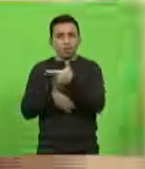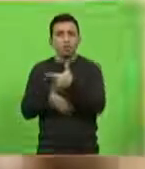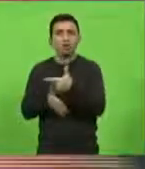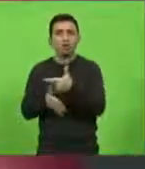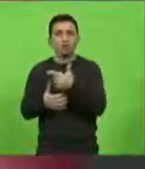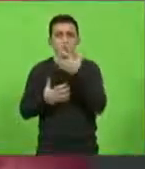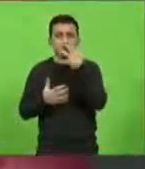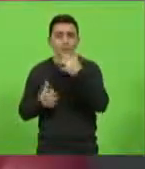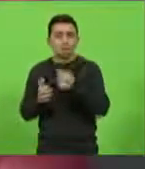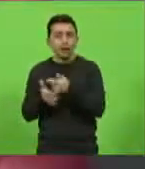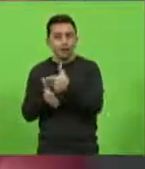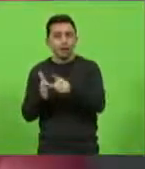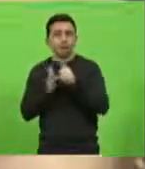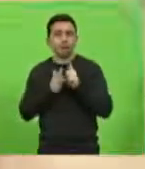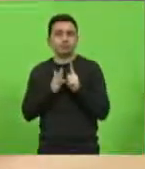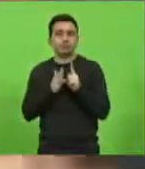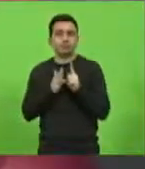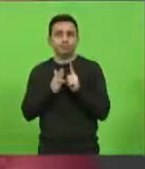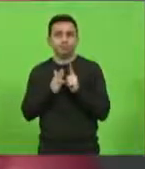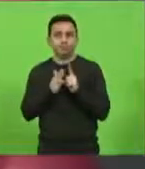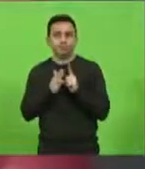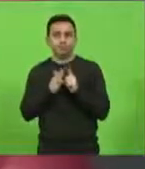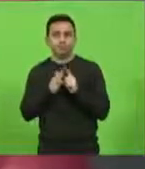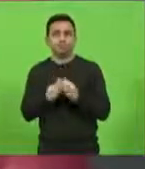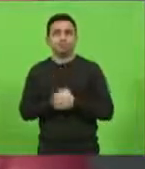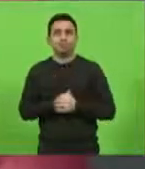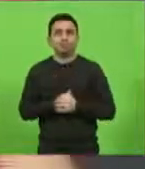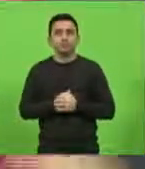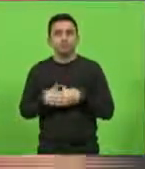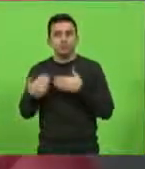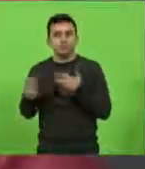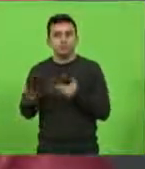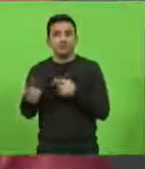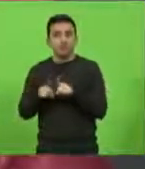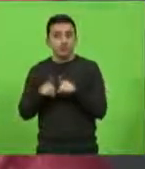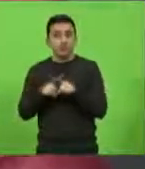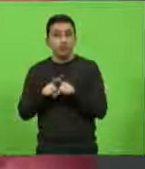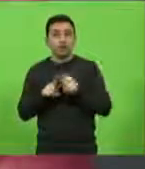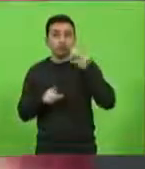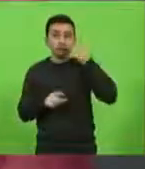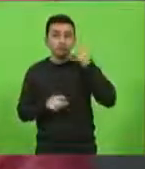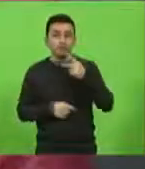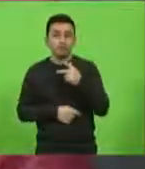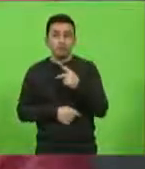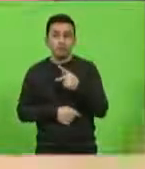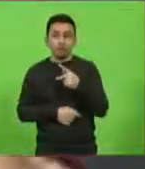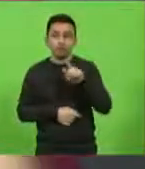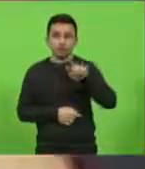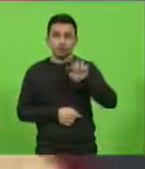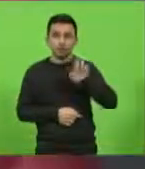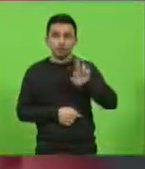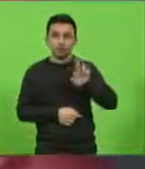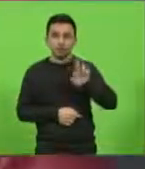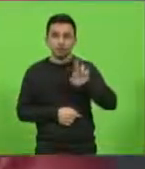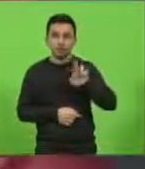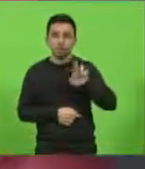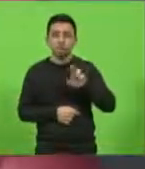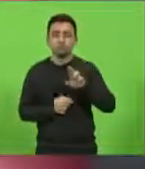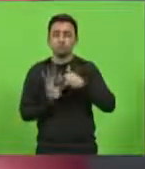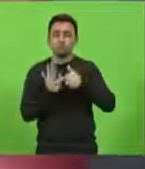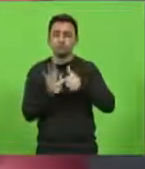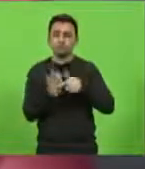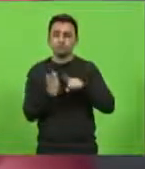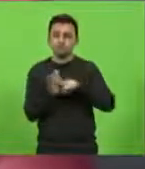com pagamento antecipado o seu turno e um trecho da manifestação da pgr afirmação de que a investigação